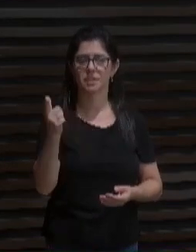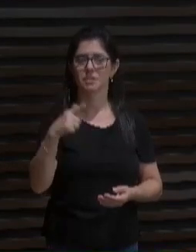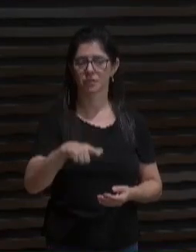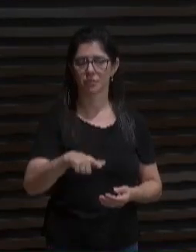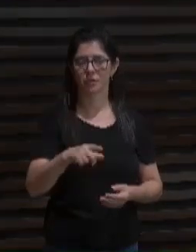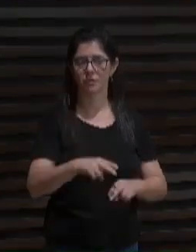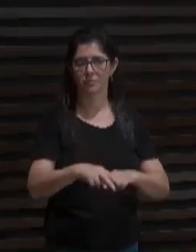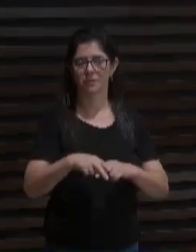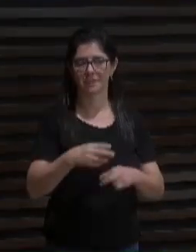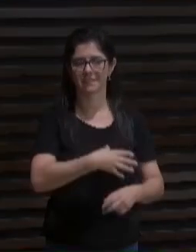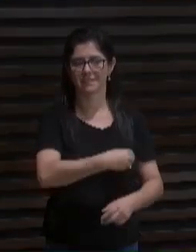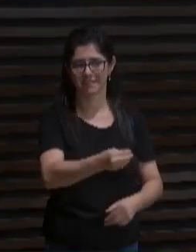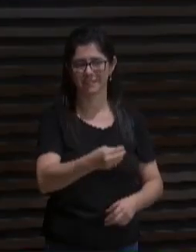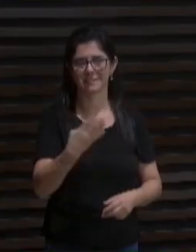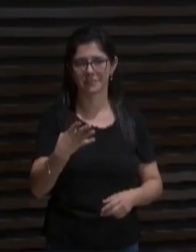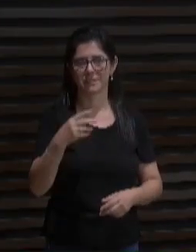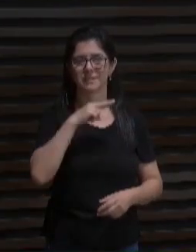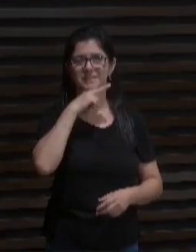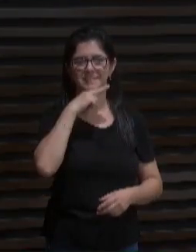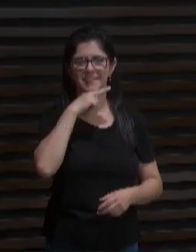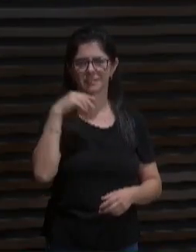você vai apanhar aqui. Ok?